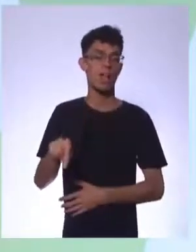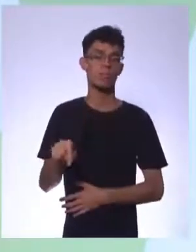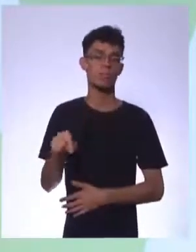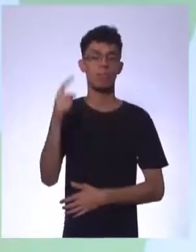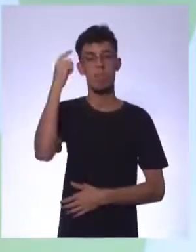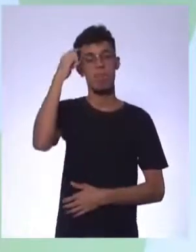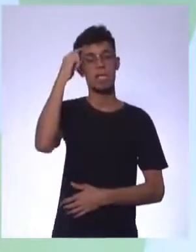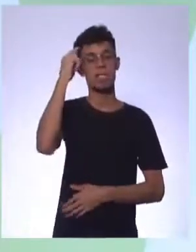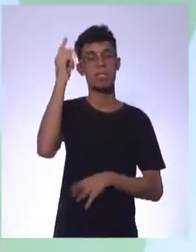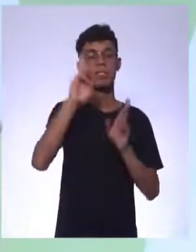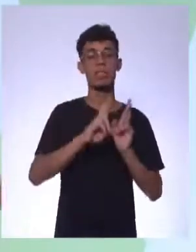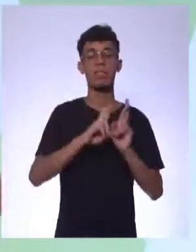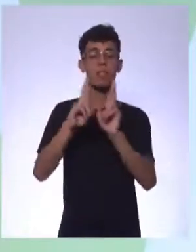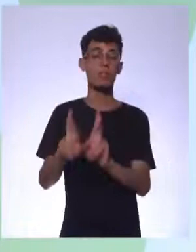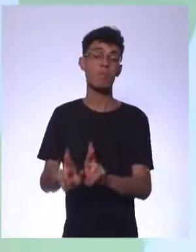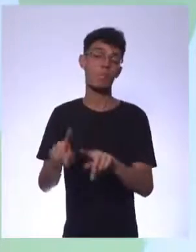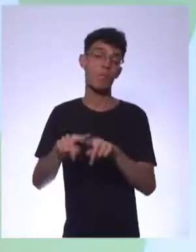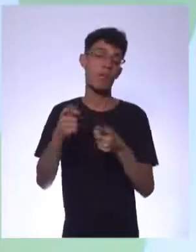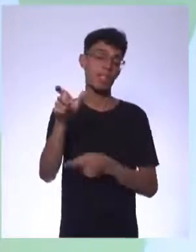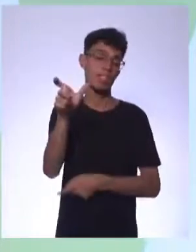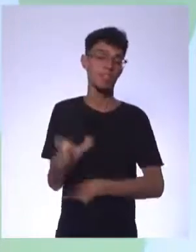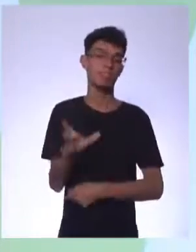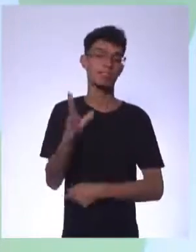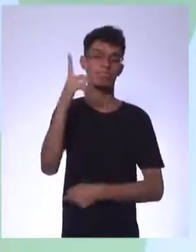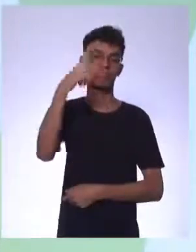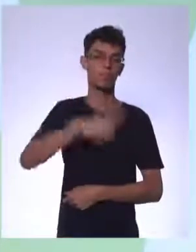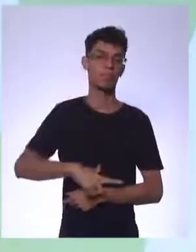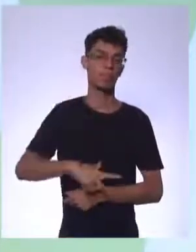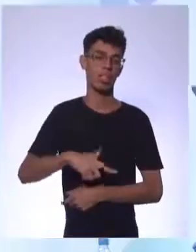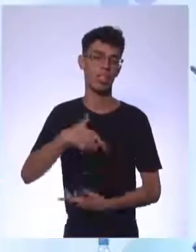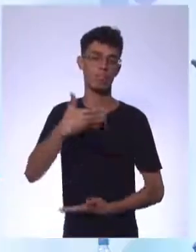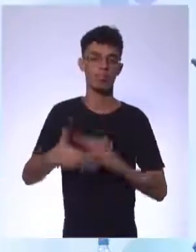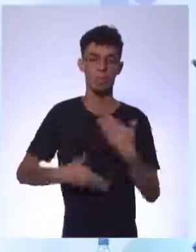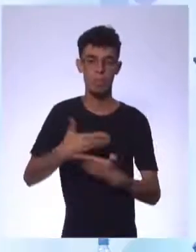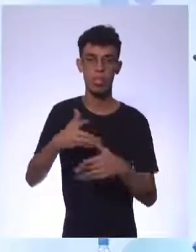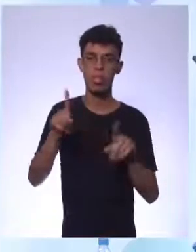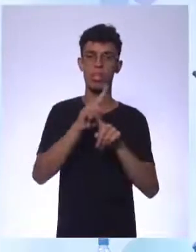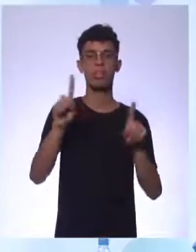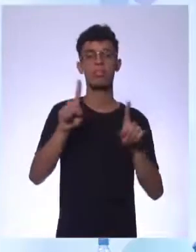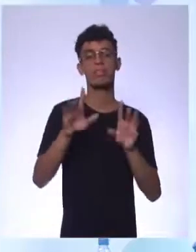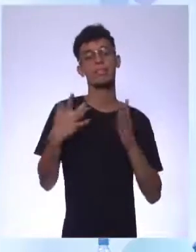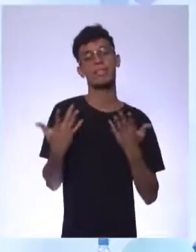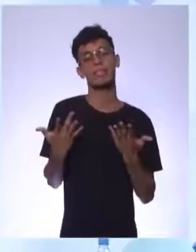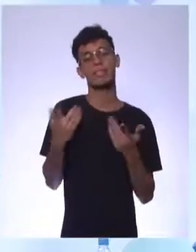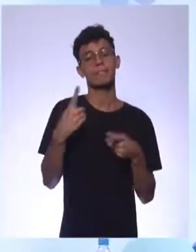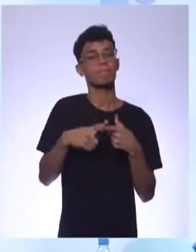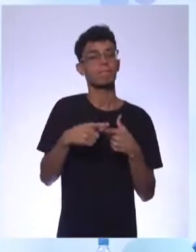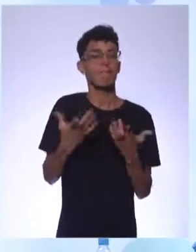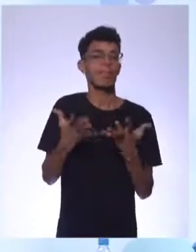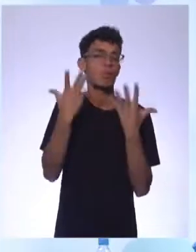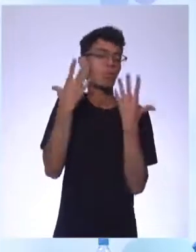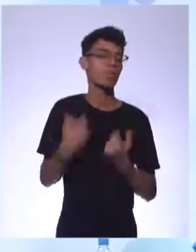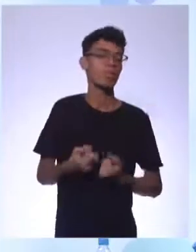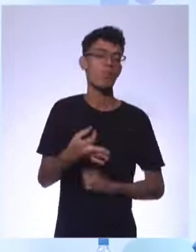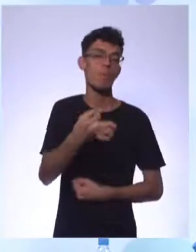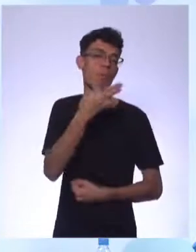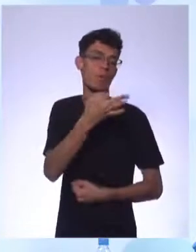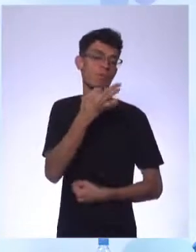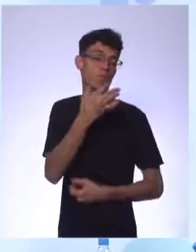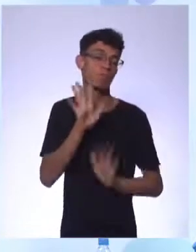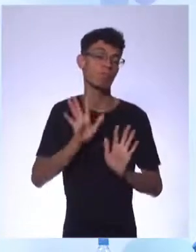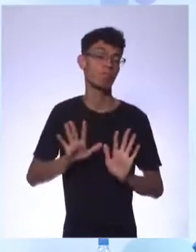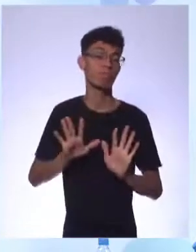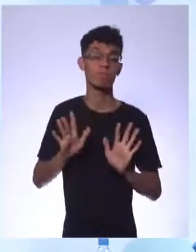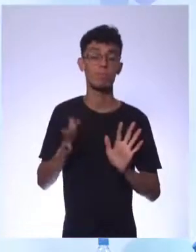na verdade, ela é uma pessoa desagradável. E tem gente que não quer nem discutir, né? Eu não vou debater com tua pessoa porque ela não aceita a opinião alheia,